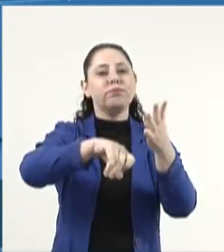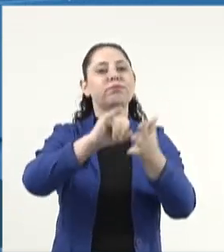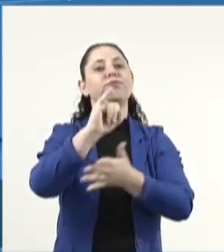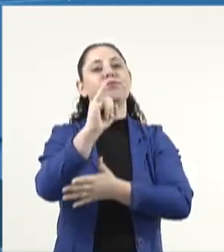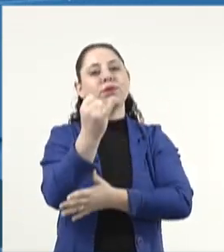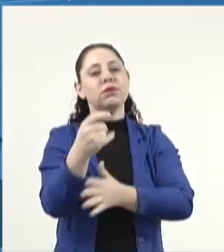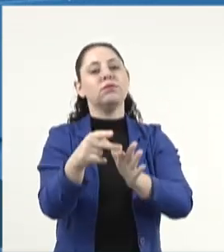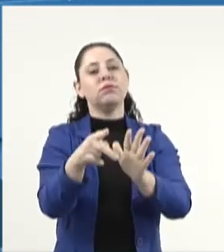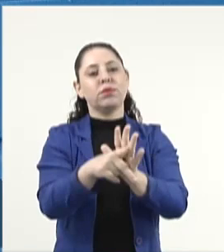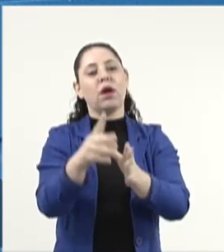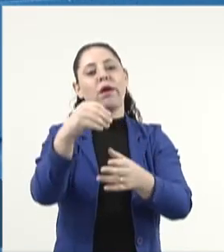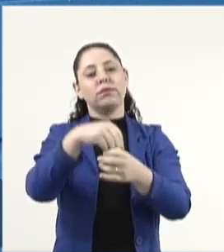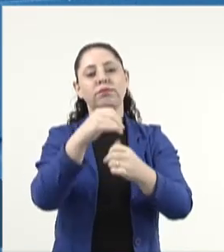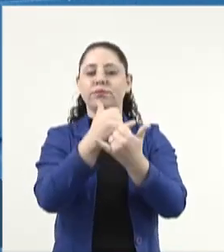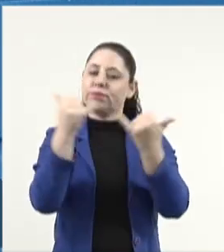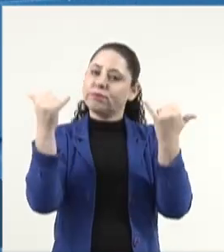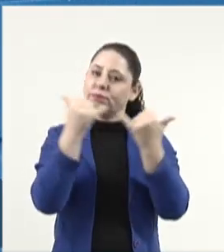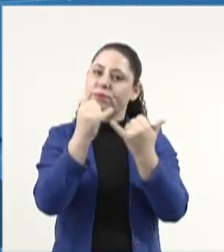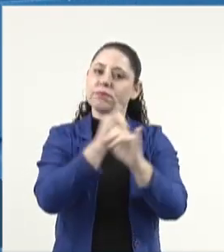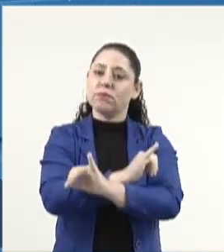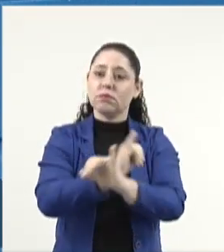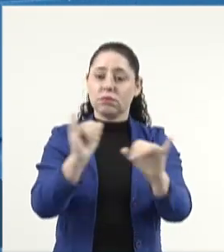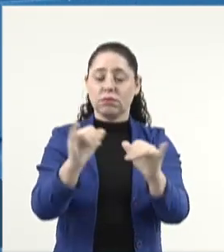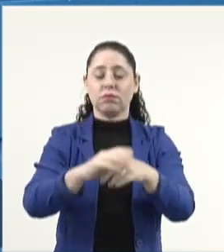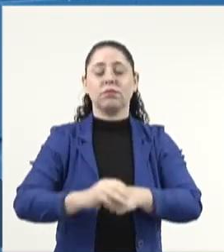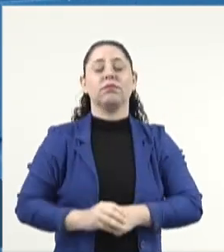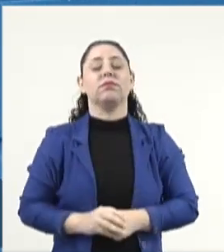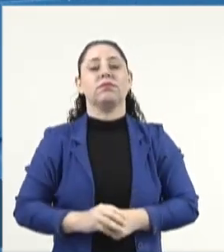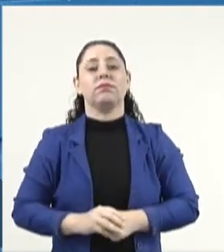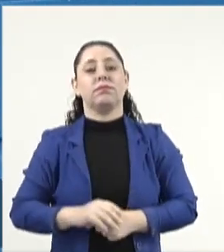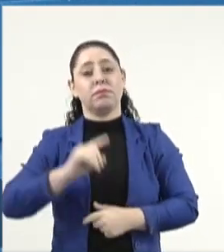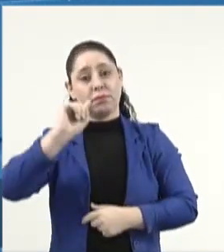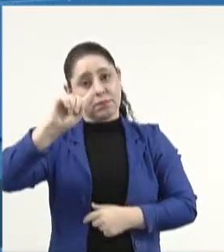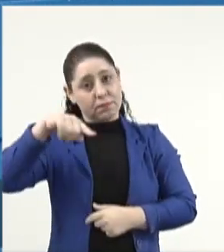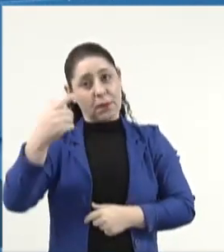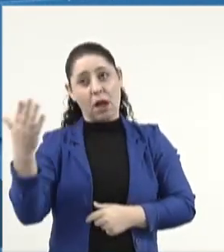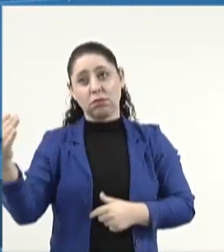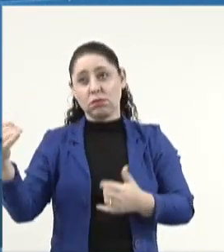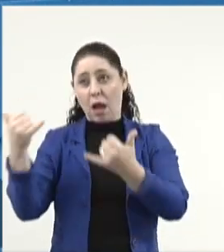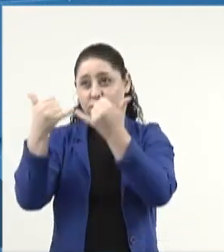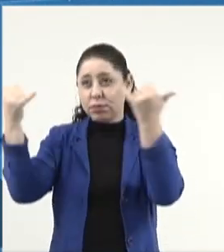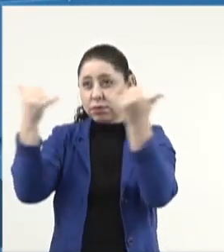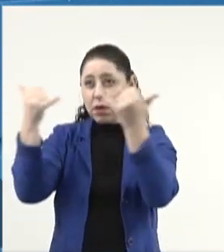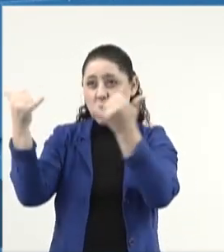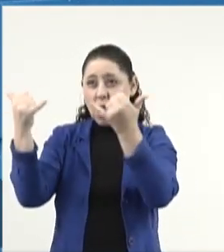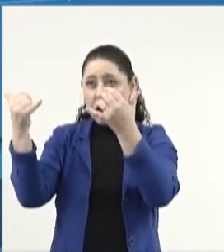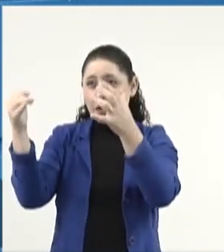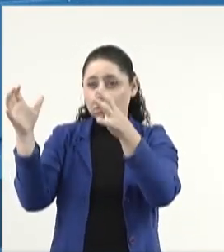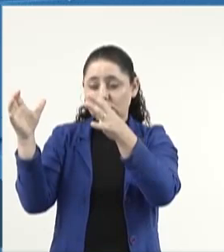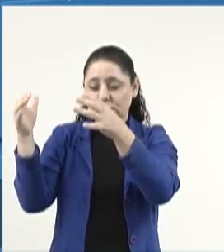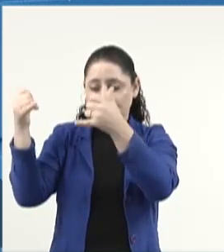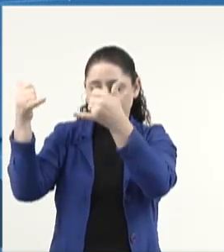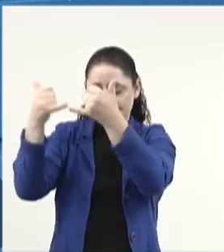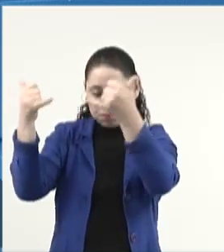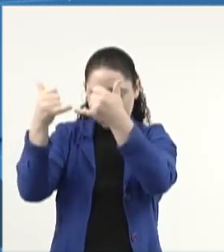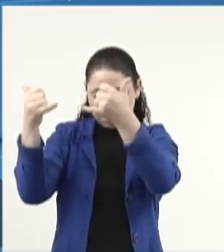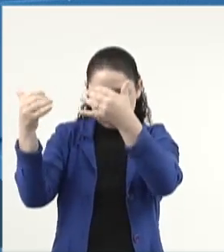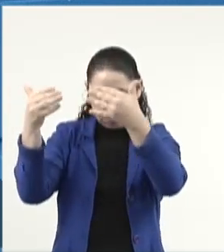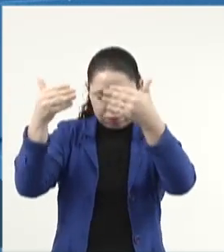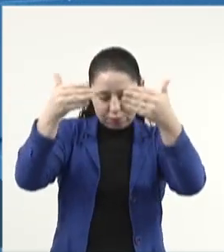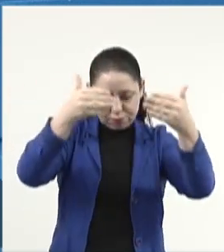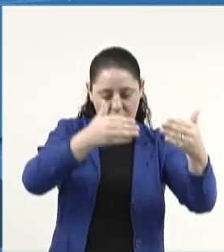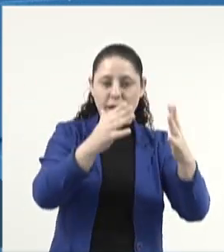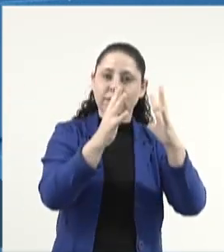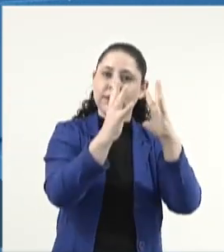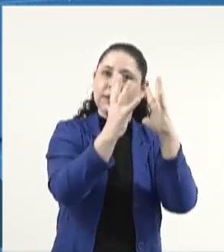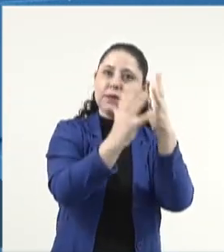impostos nessa transmissão. Depois, quando chega na estação de distribuição, da